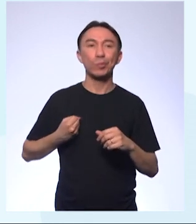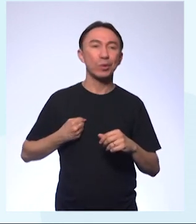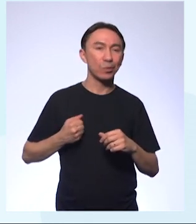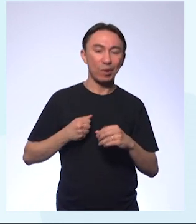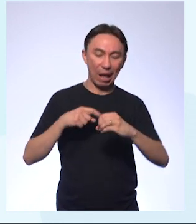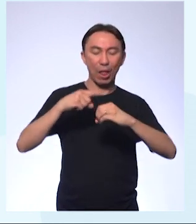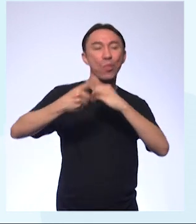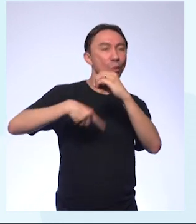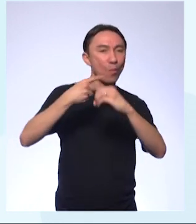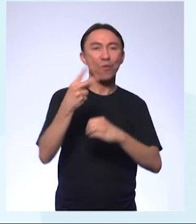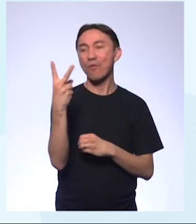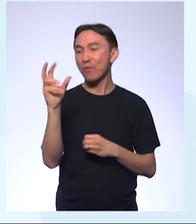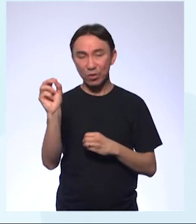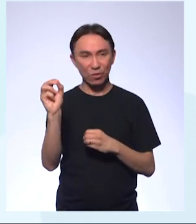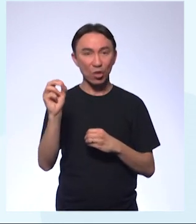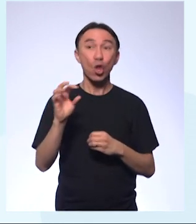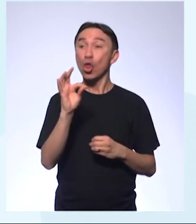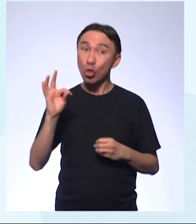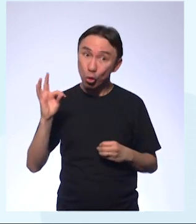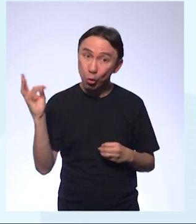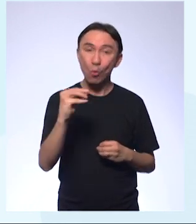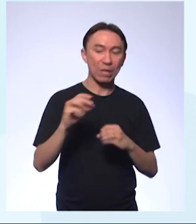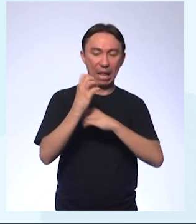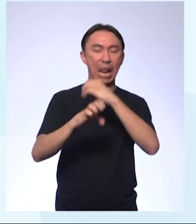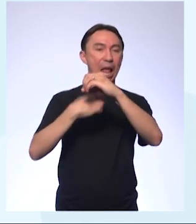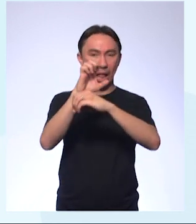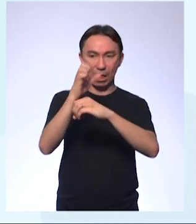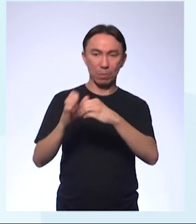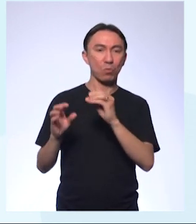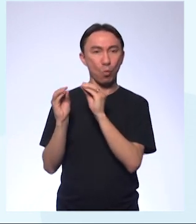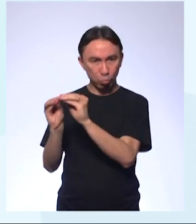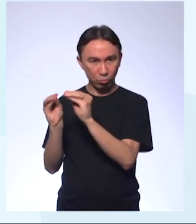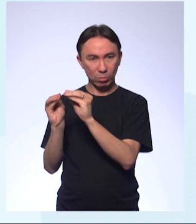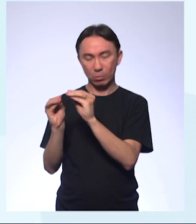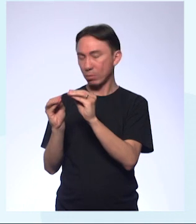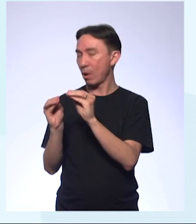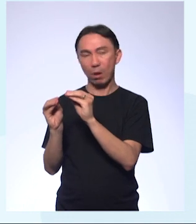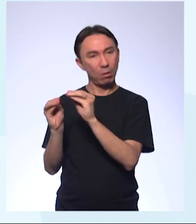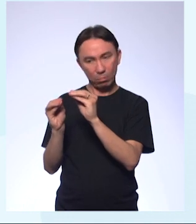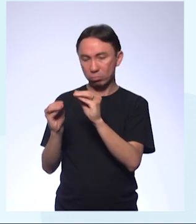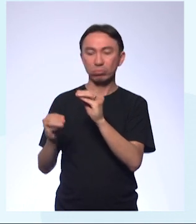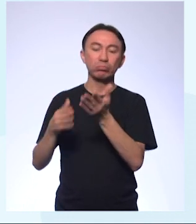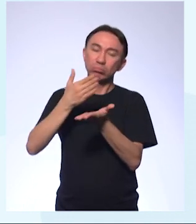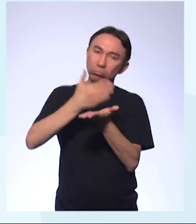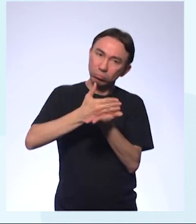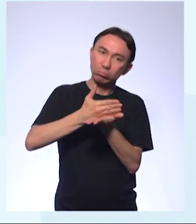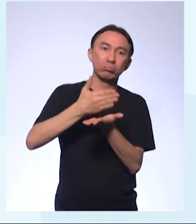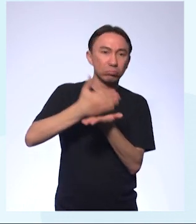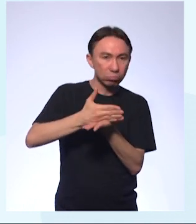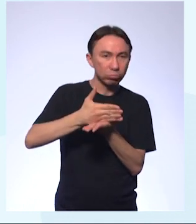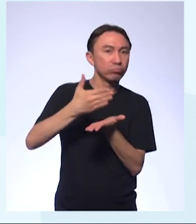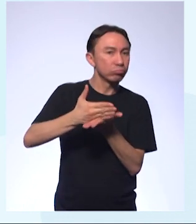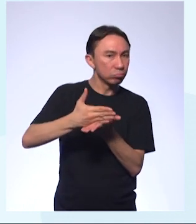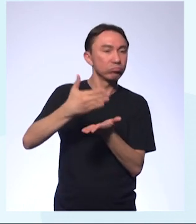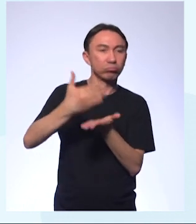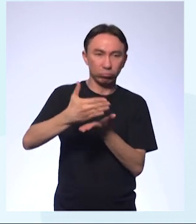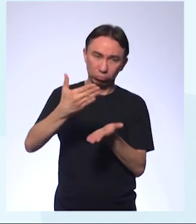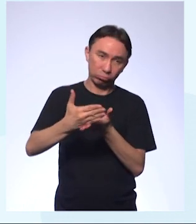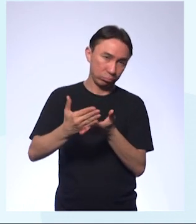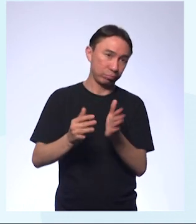e o número máximo de elétrons que podem ser colocados em cada um desses níveis. Então, não é assim,